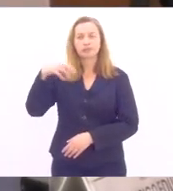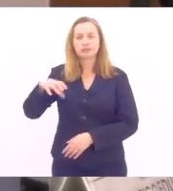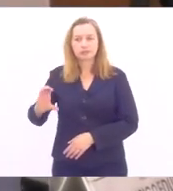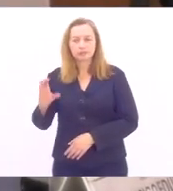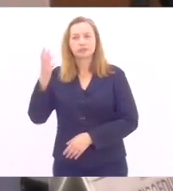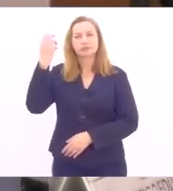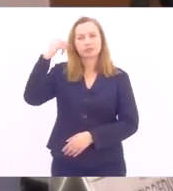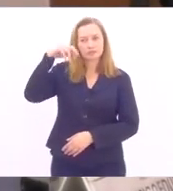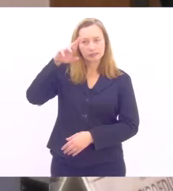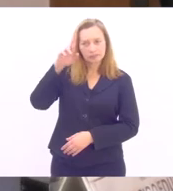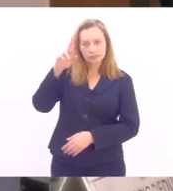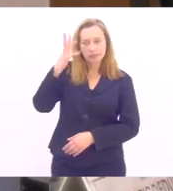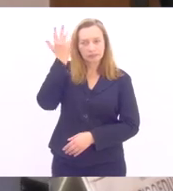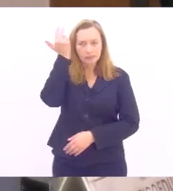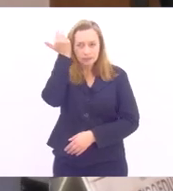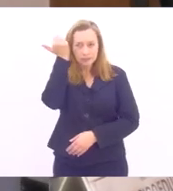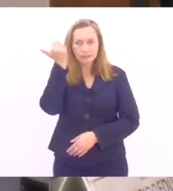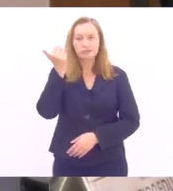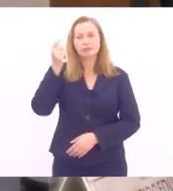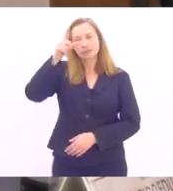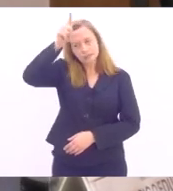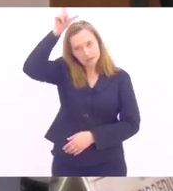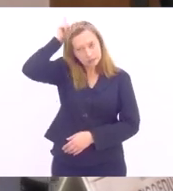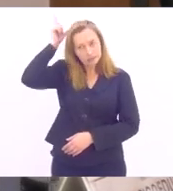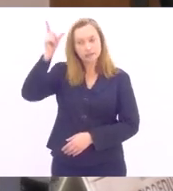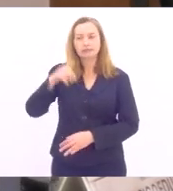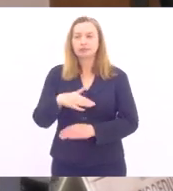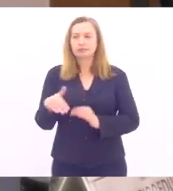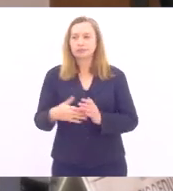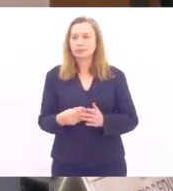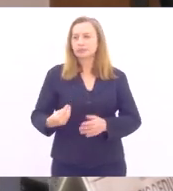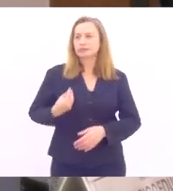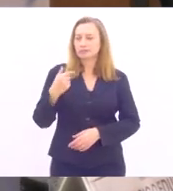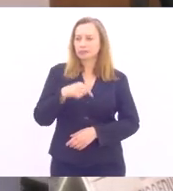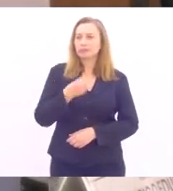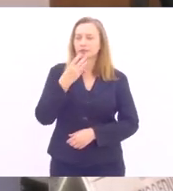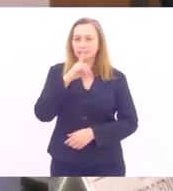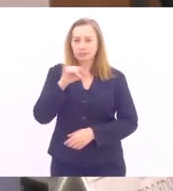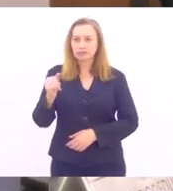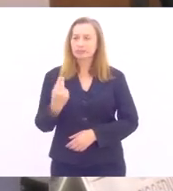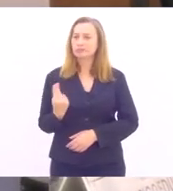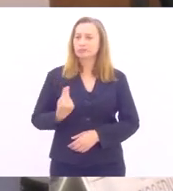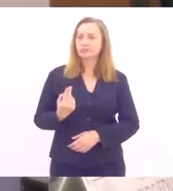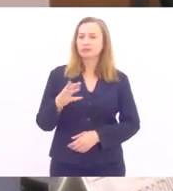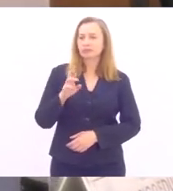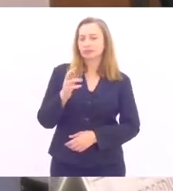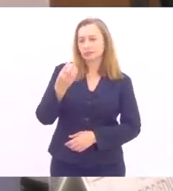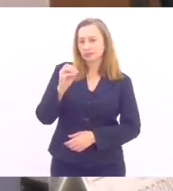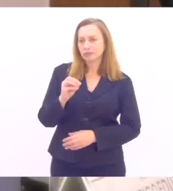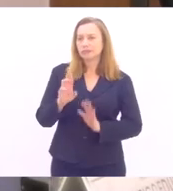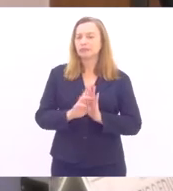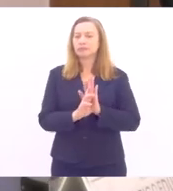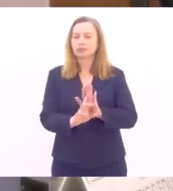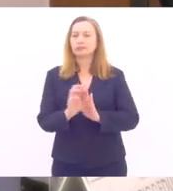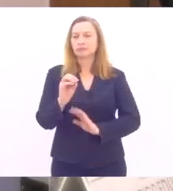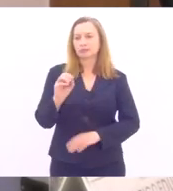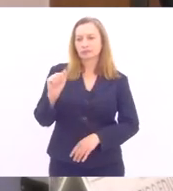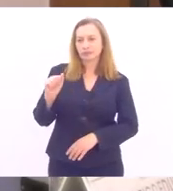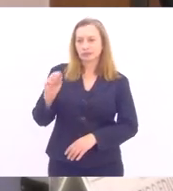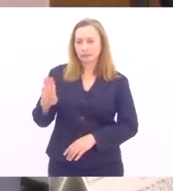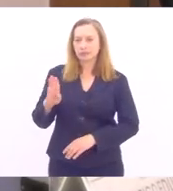Coelho, deputado Luiz Paulo, a todos presentes. Bom dia, meu nome é Rodrigo Gamalha, sou representante da OAB.